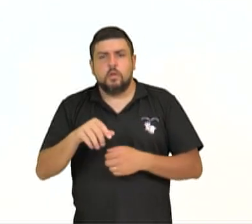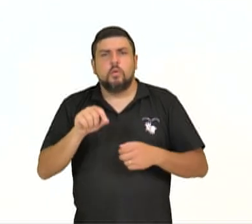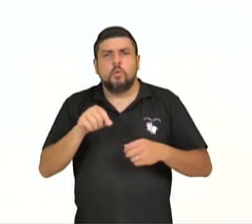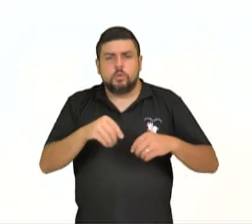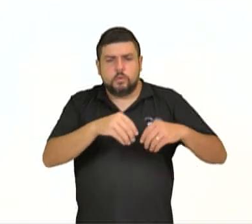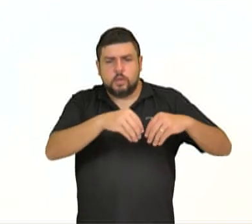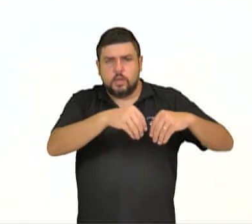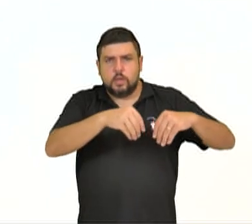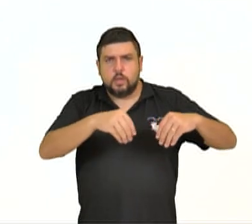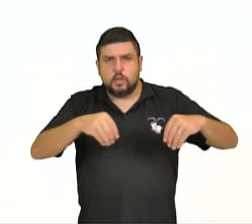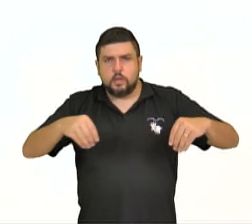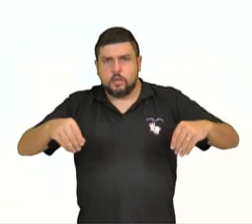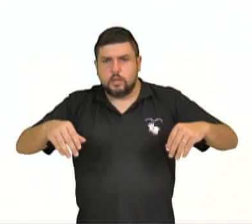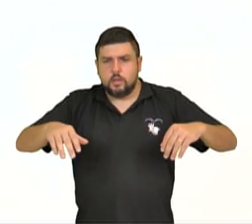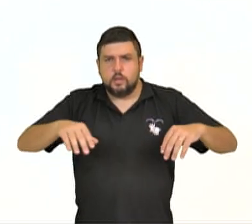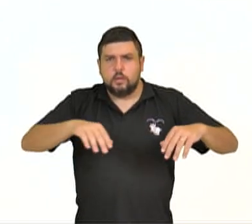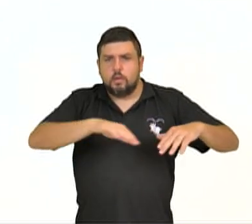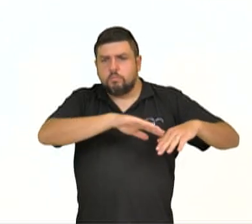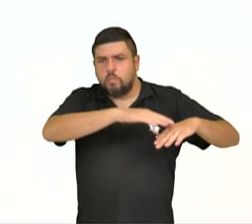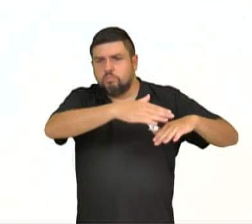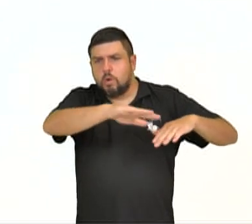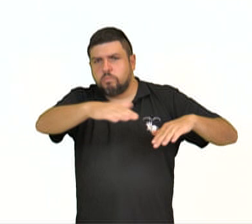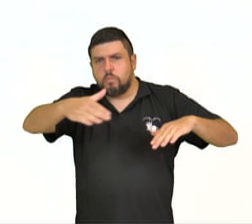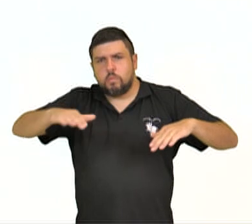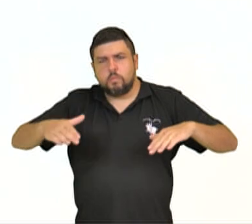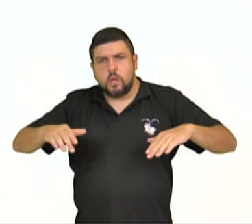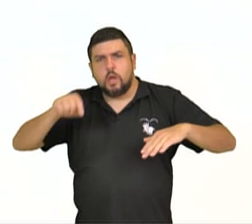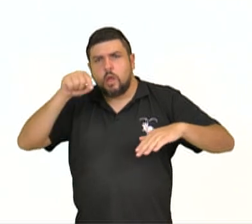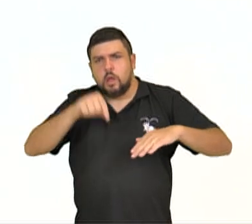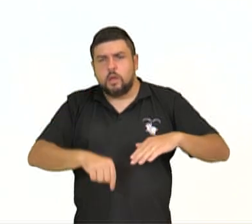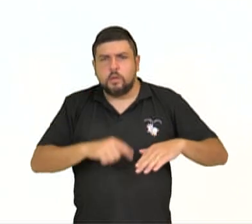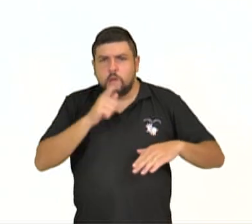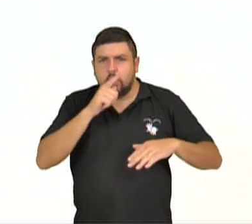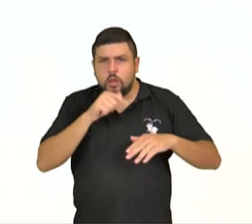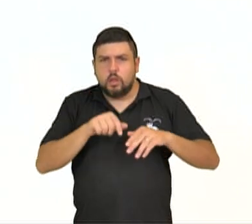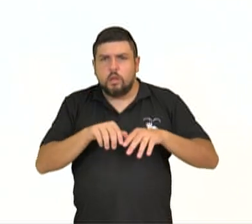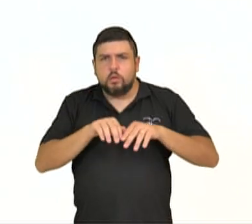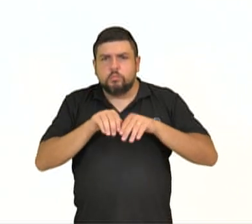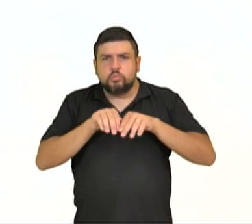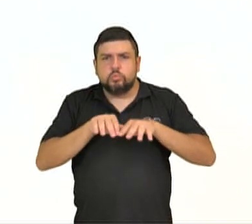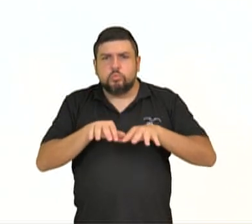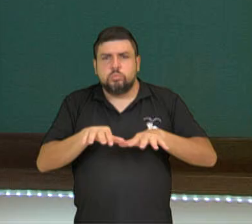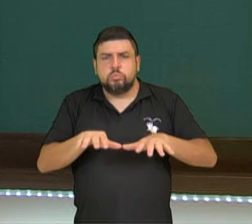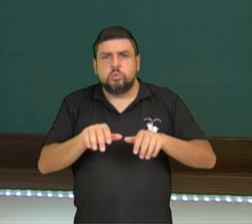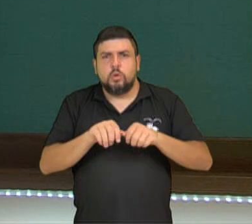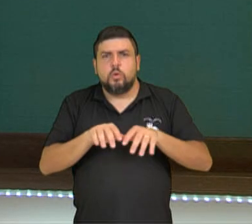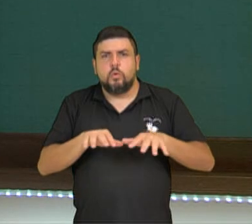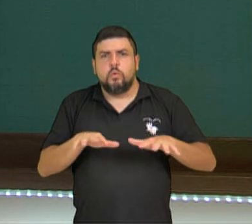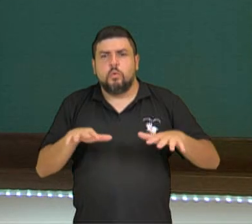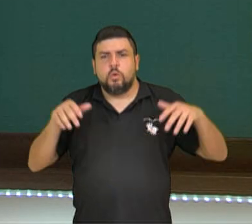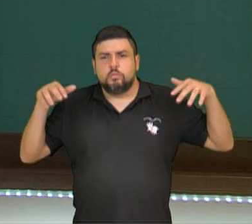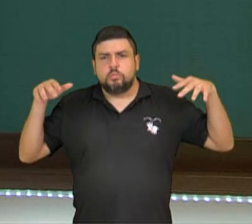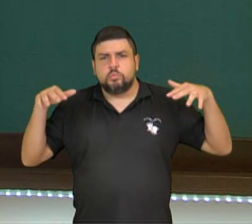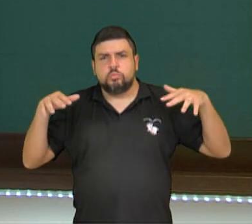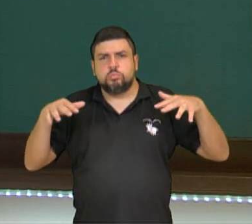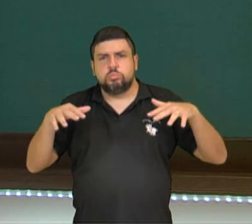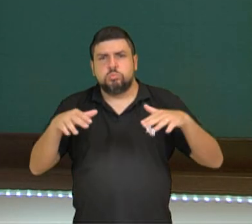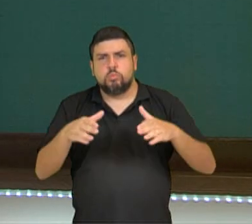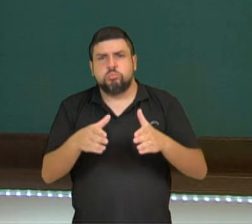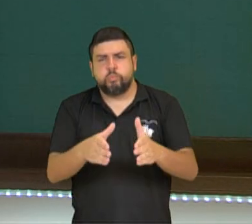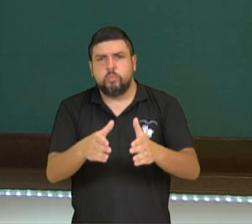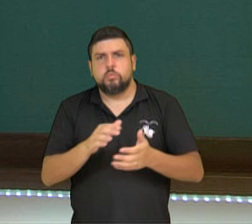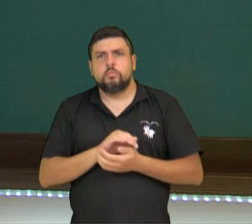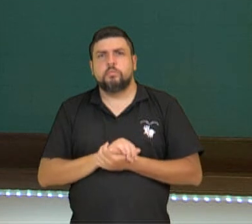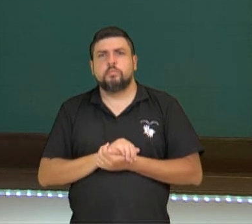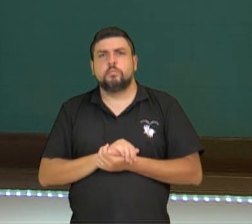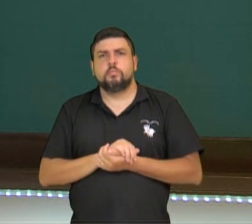terras, por onde corre um rio principal e os seus afluentes. Então, eu tenho uma porção, uma área,